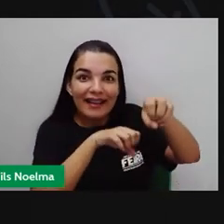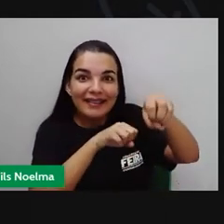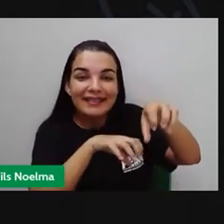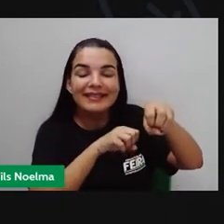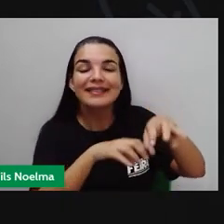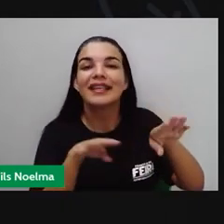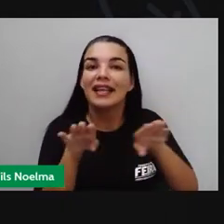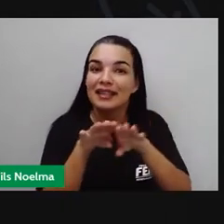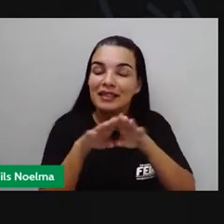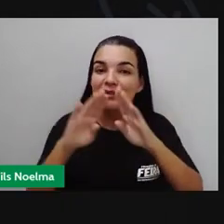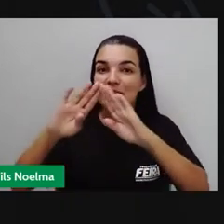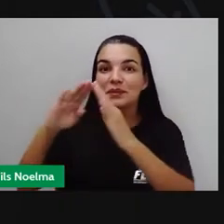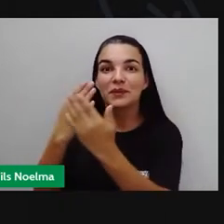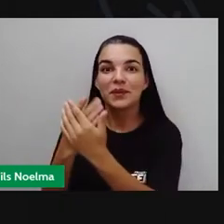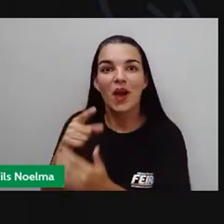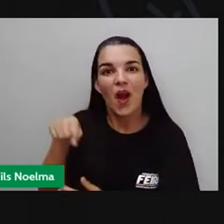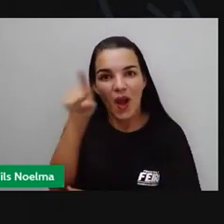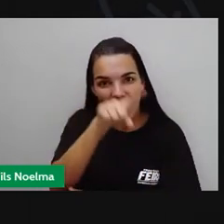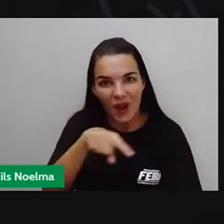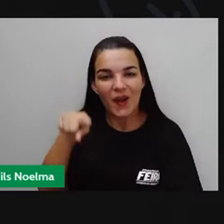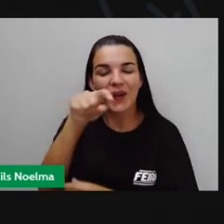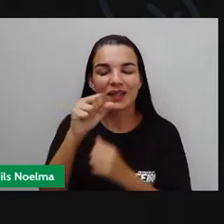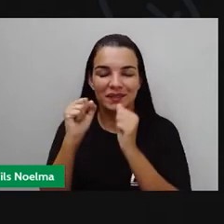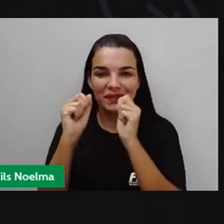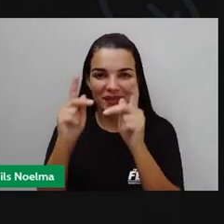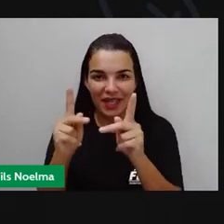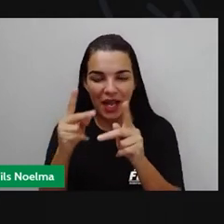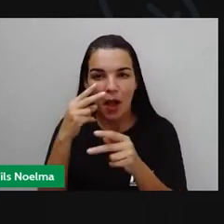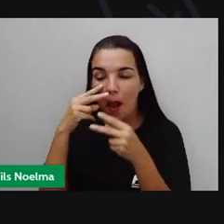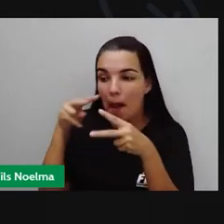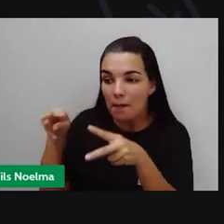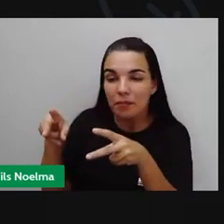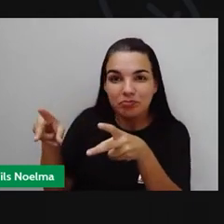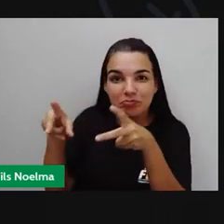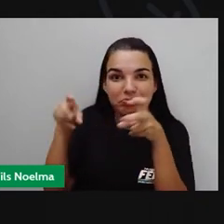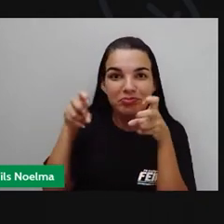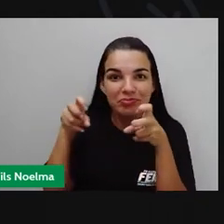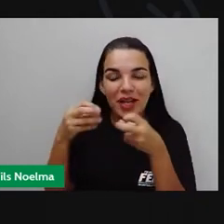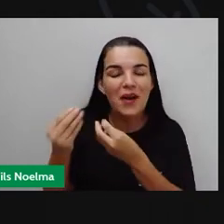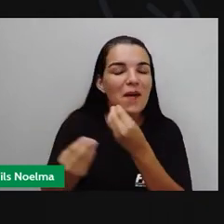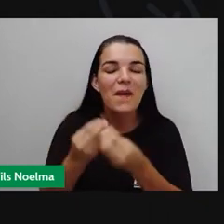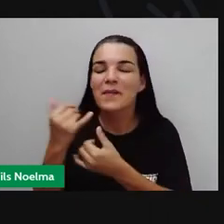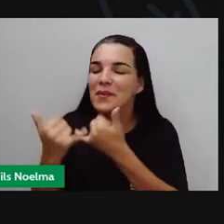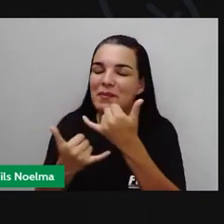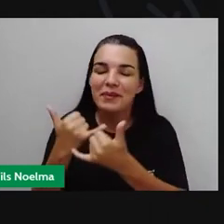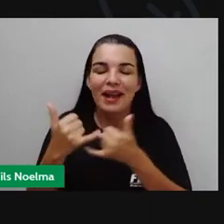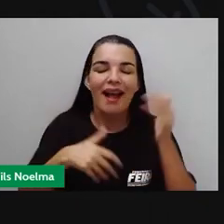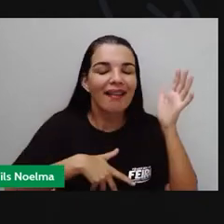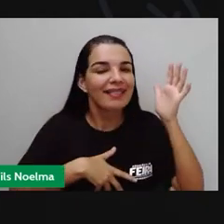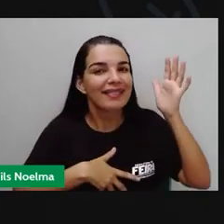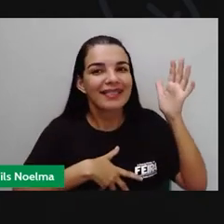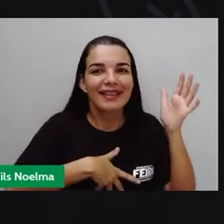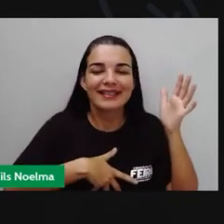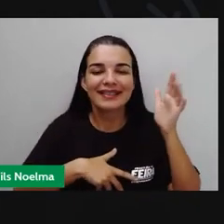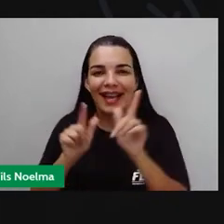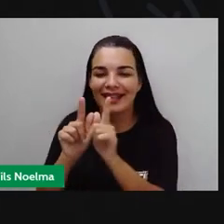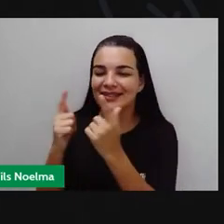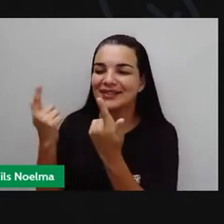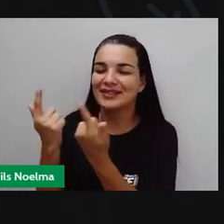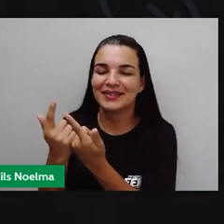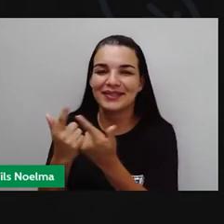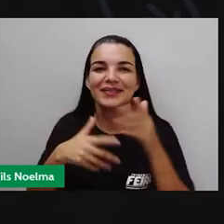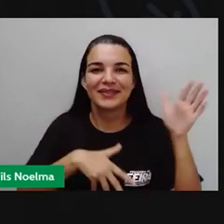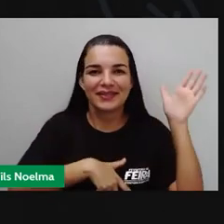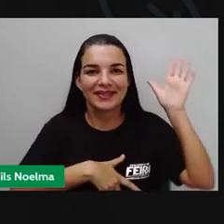a Secretaria de Educação e a escola de vocês, para a gente ver como é que foi aí brincar, dançar de quadrilha. mas